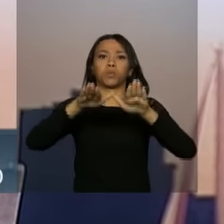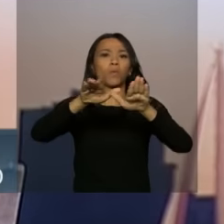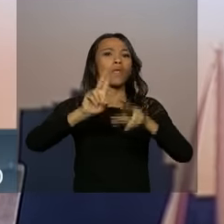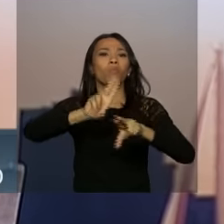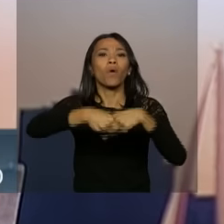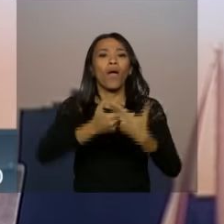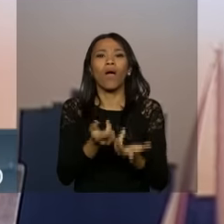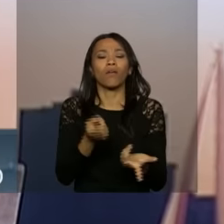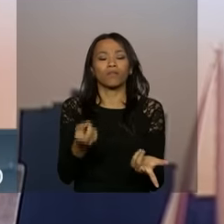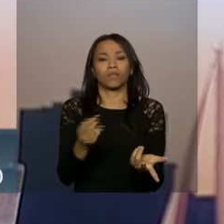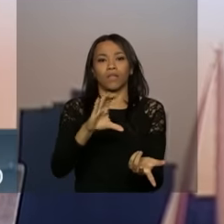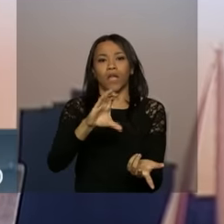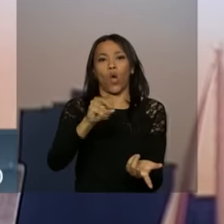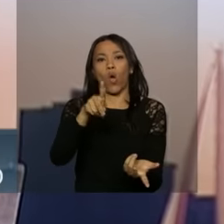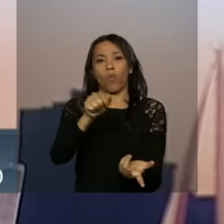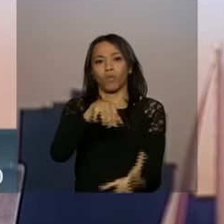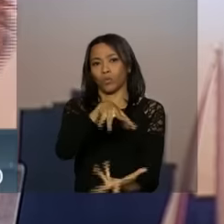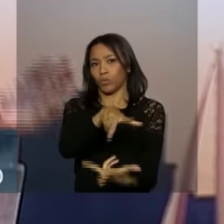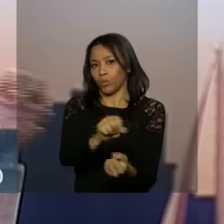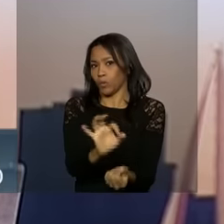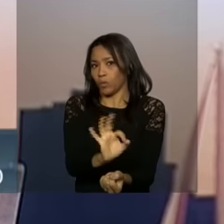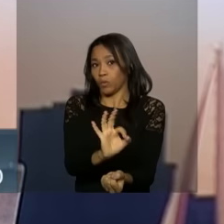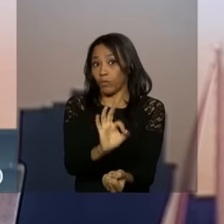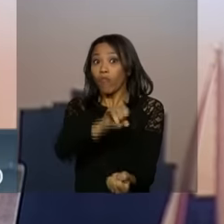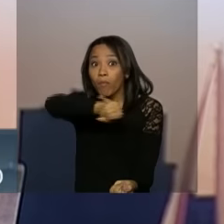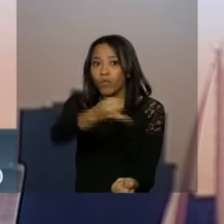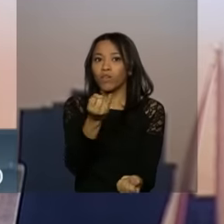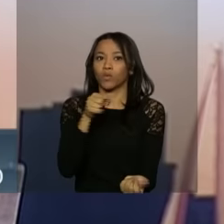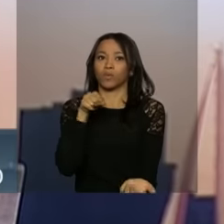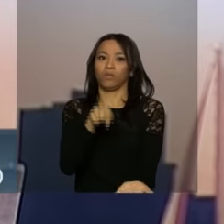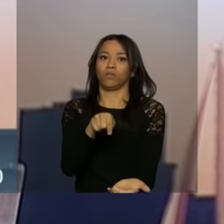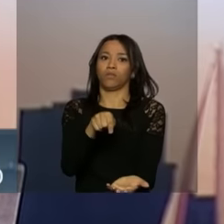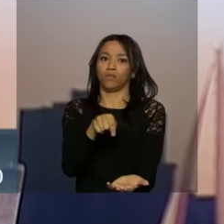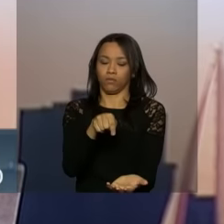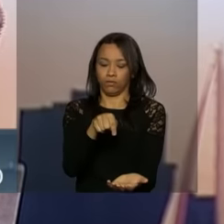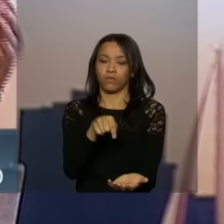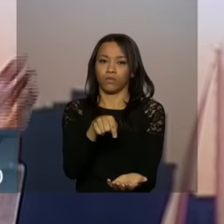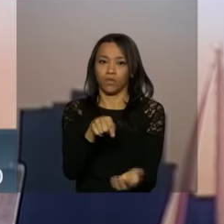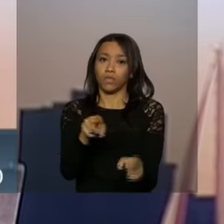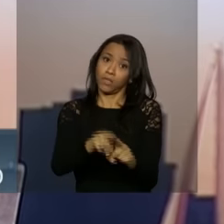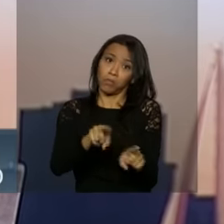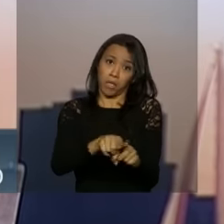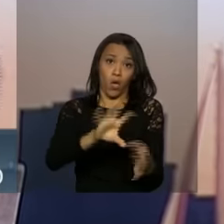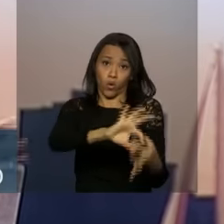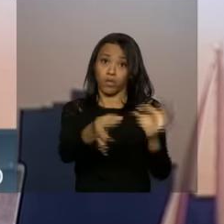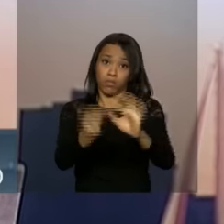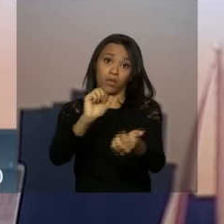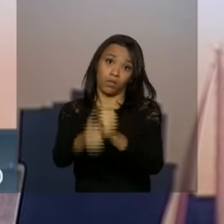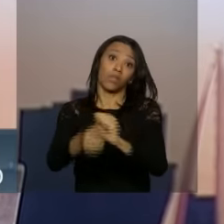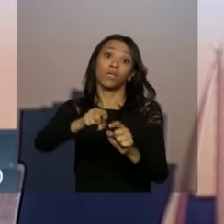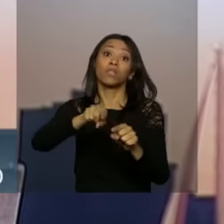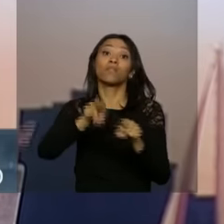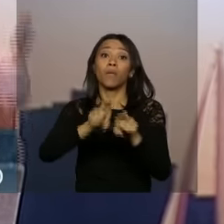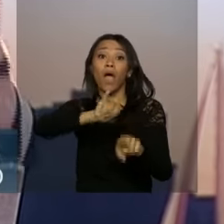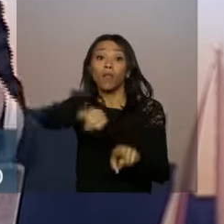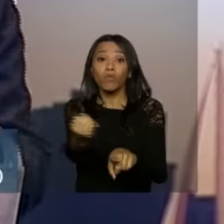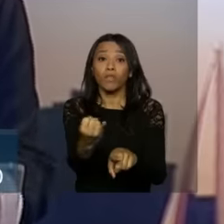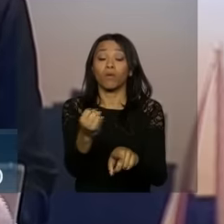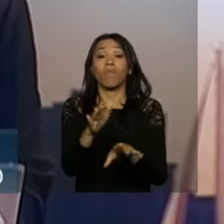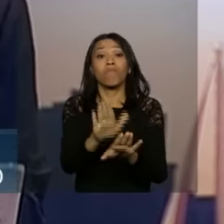da Copa do Mundo. A Copa do Mundo aproveitou, nem tampouco por conta da Olimpíada, que também aproveitou.